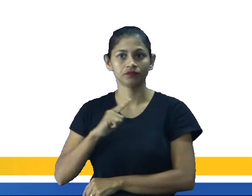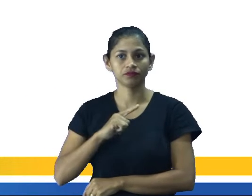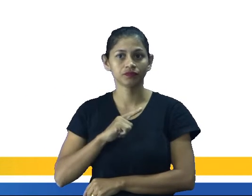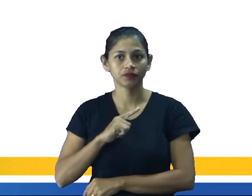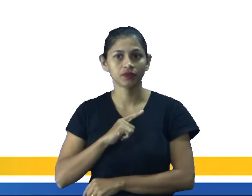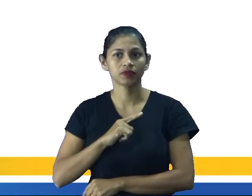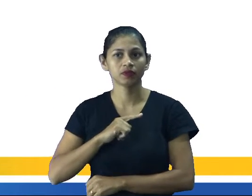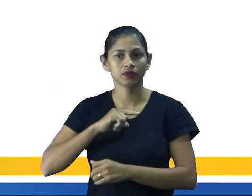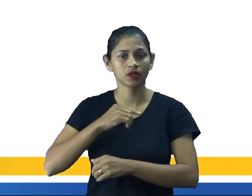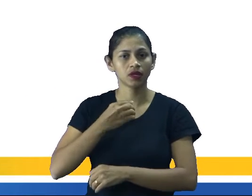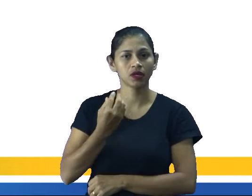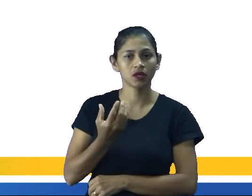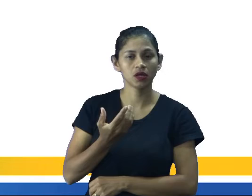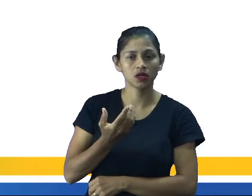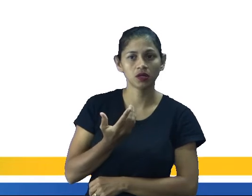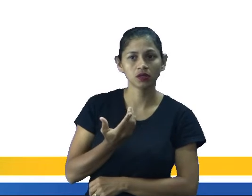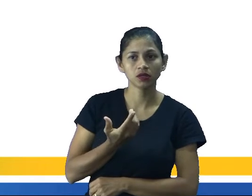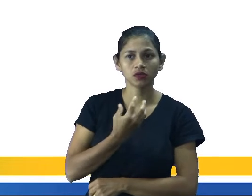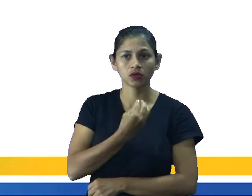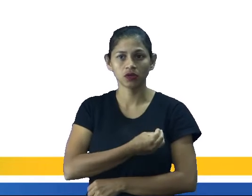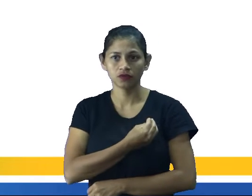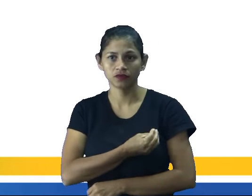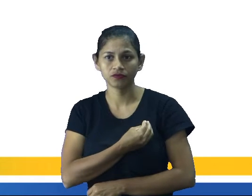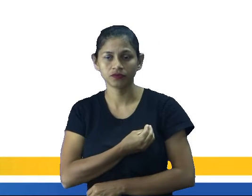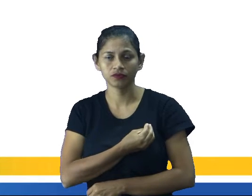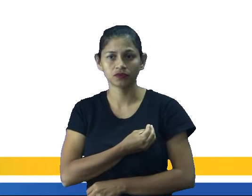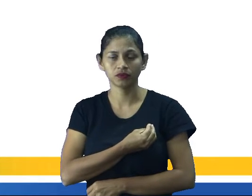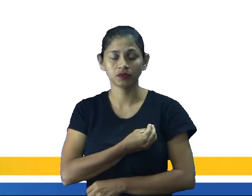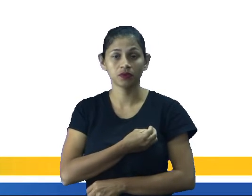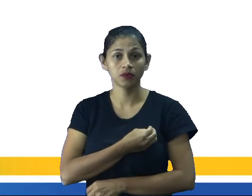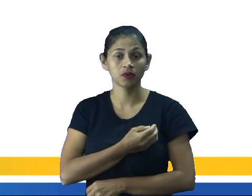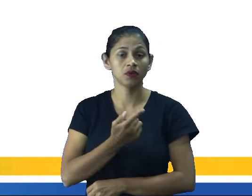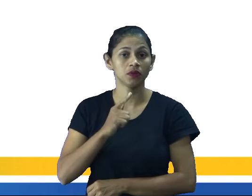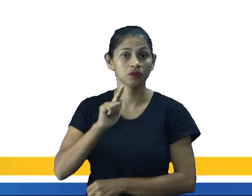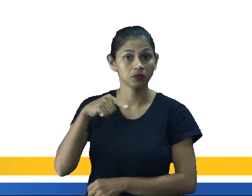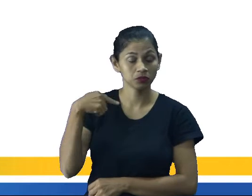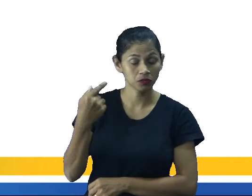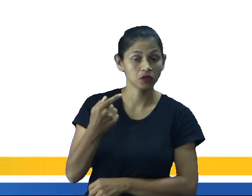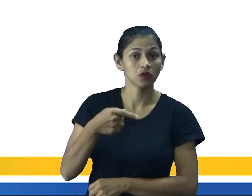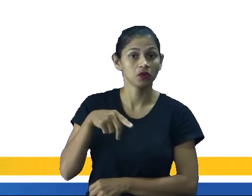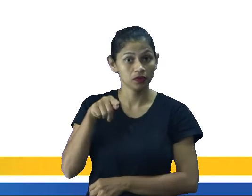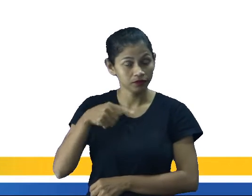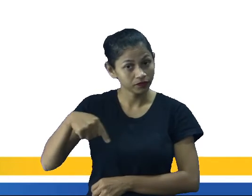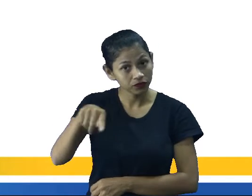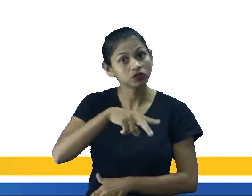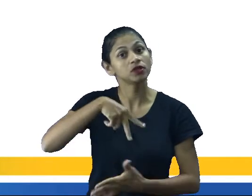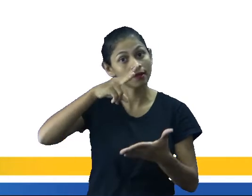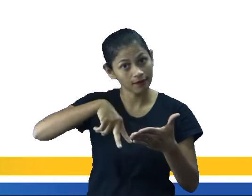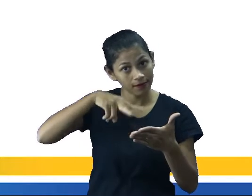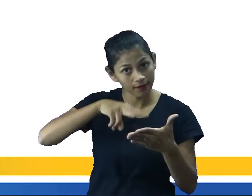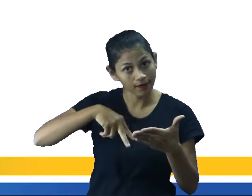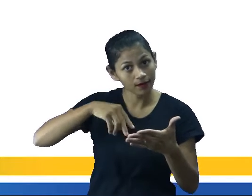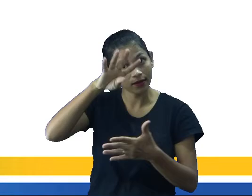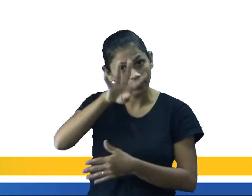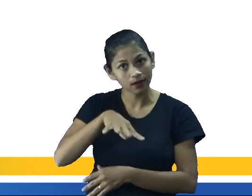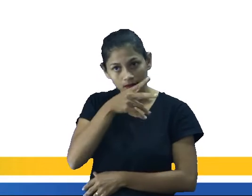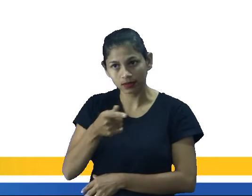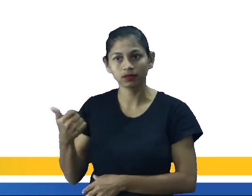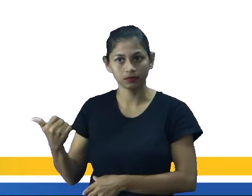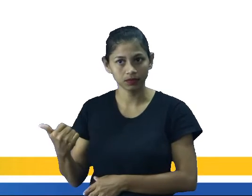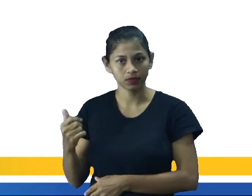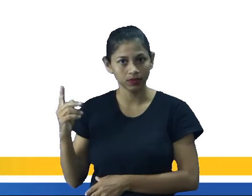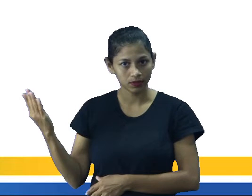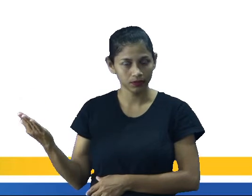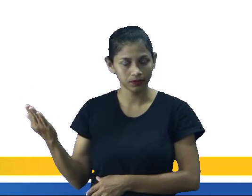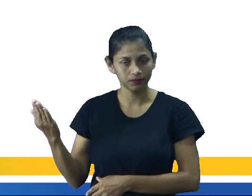como eucarióticos. Tá? Depois vocês deem uma lida nessa tabela e também podem pegar um livro de biologia do primeiro ano, que tem também